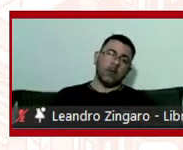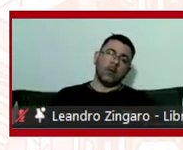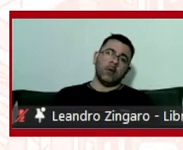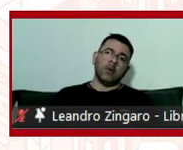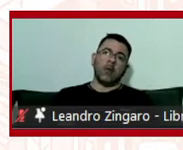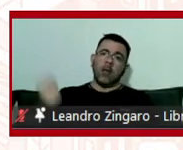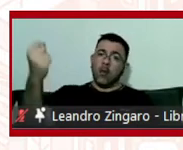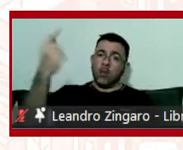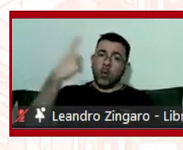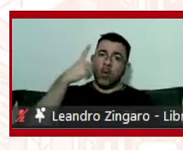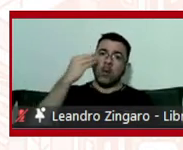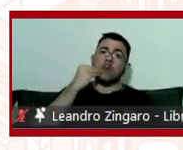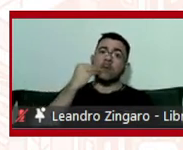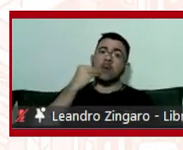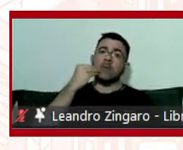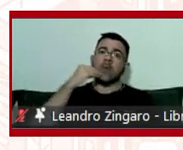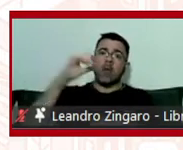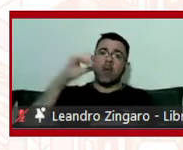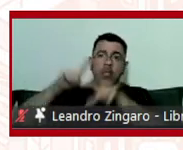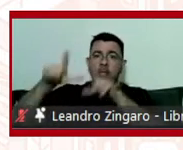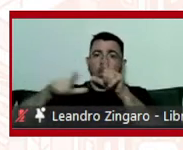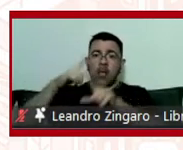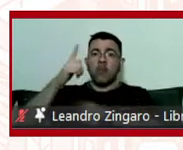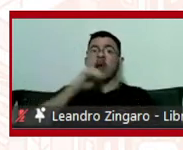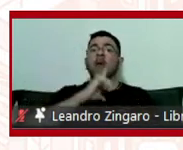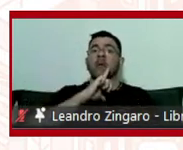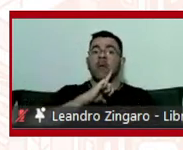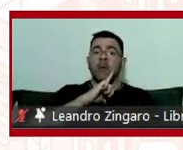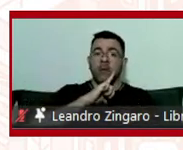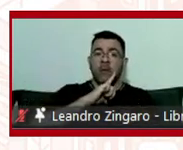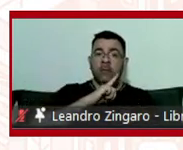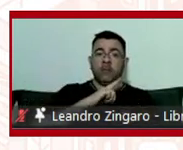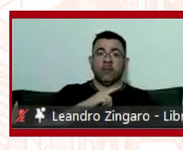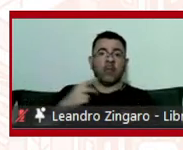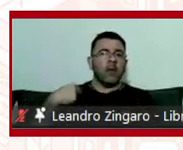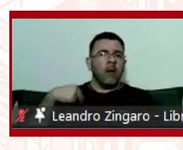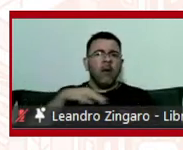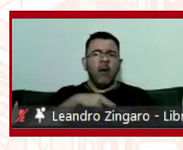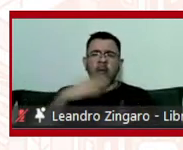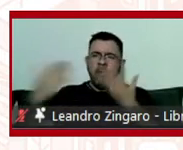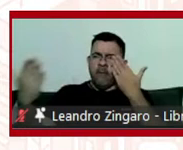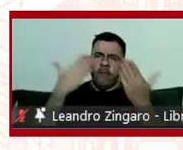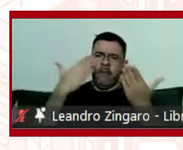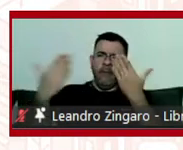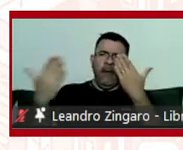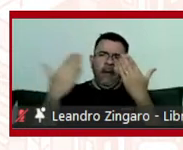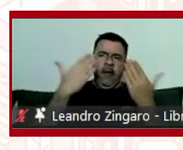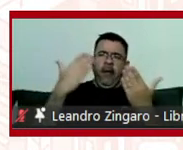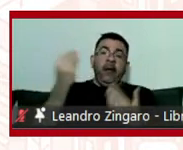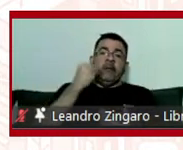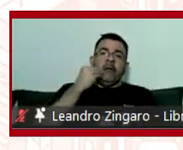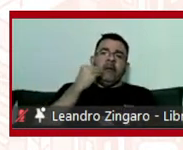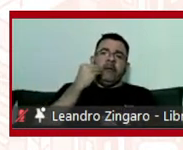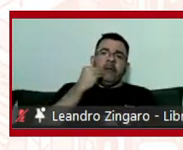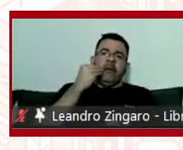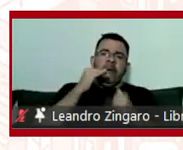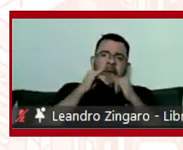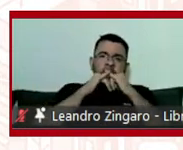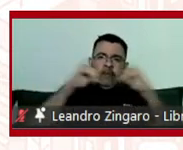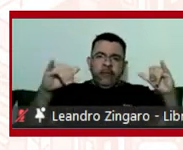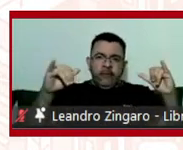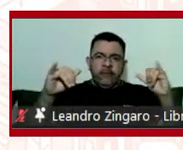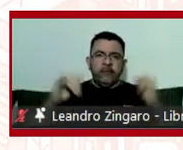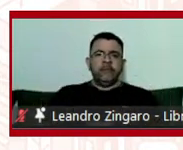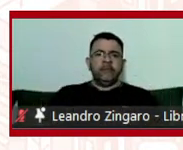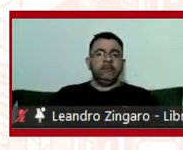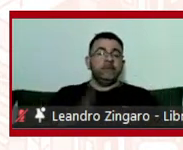oportunidade de emprego então a gente casa essas duas coisas aí para gerar oportunidade vamos ver aqui que legal